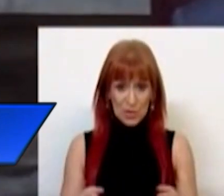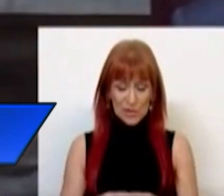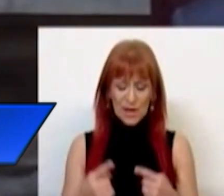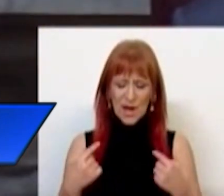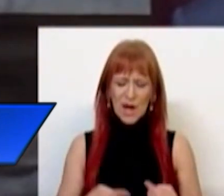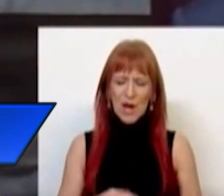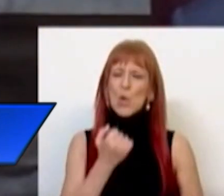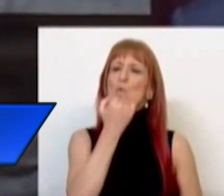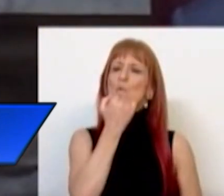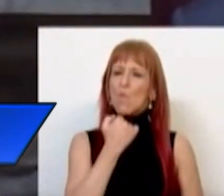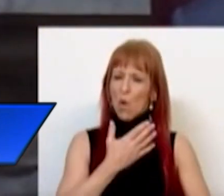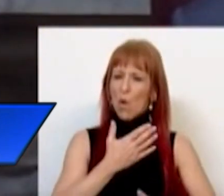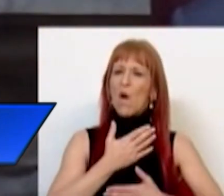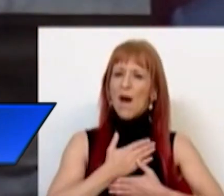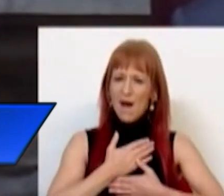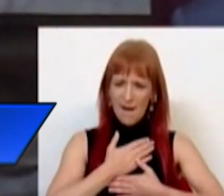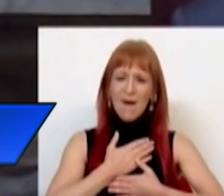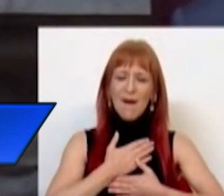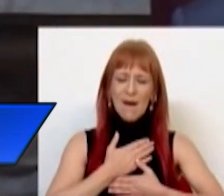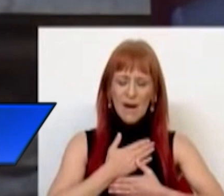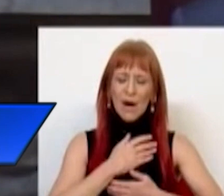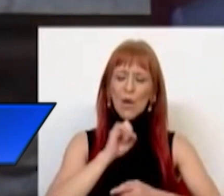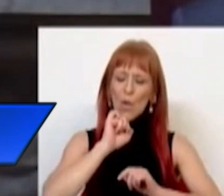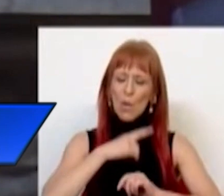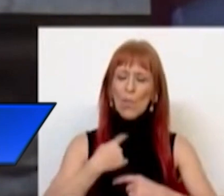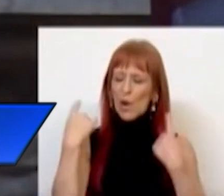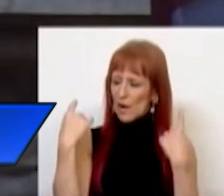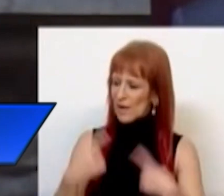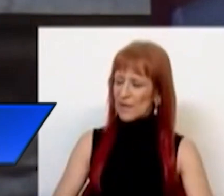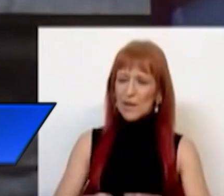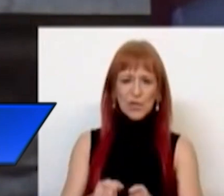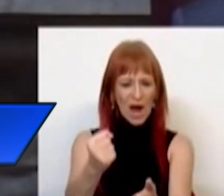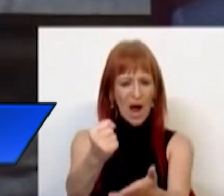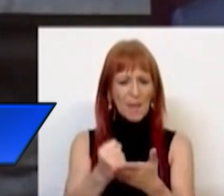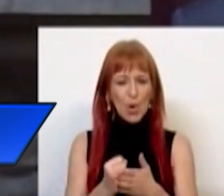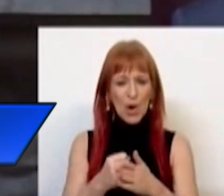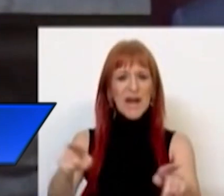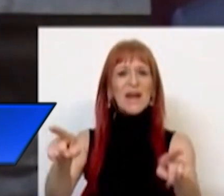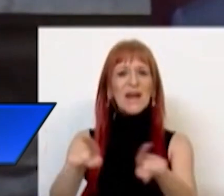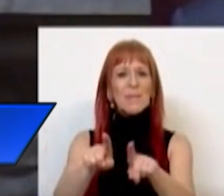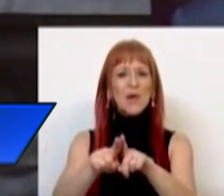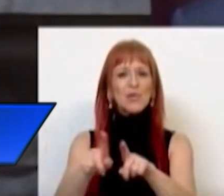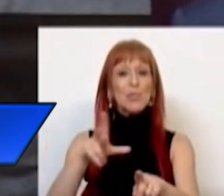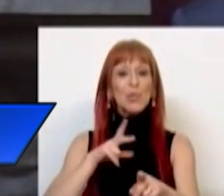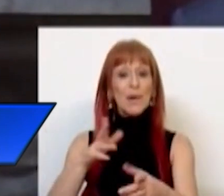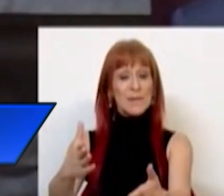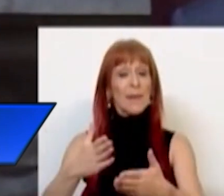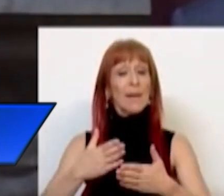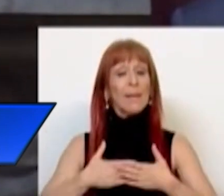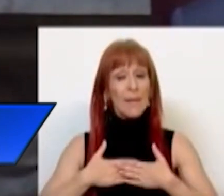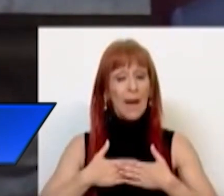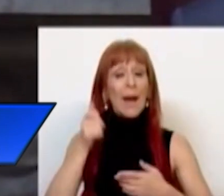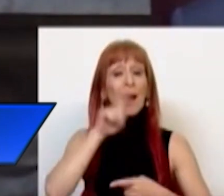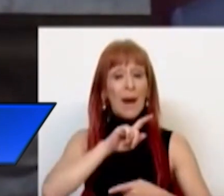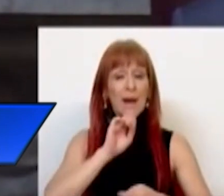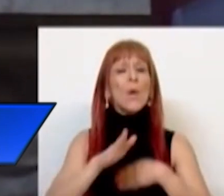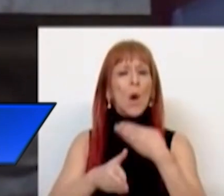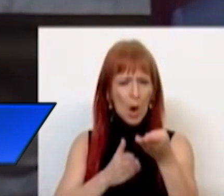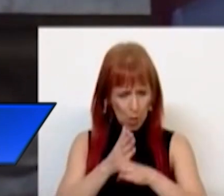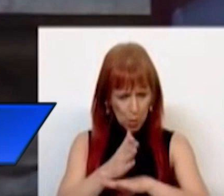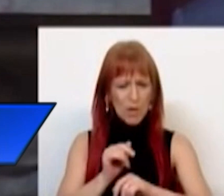tenho a satisfação de poder contar com o apoio dos irmãos portugueses com quem